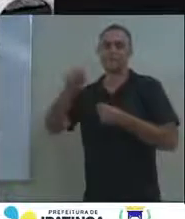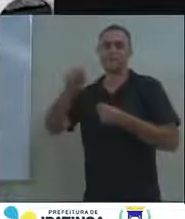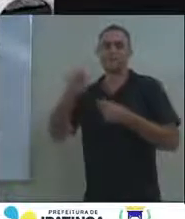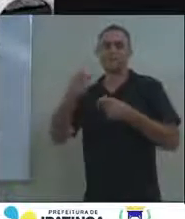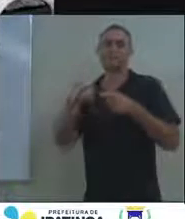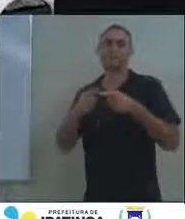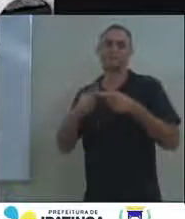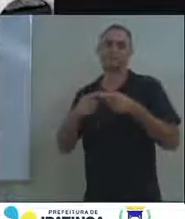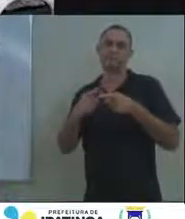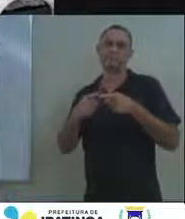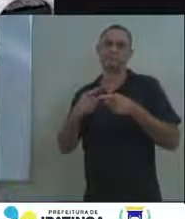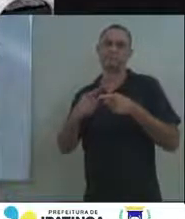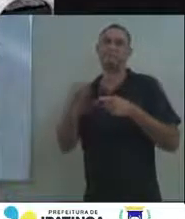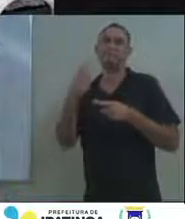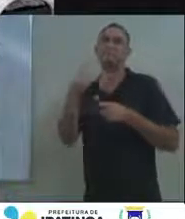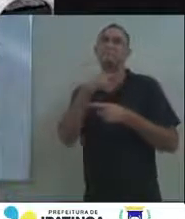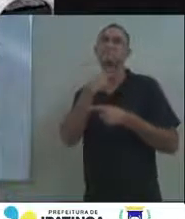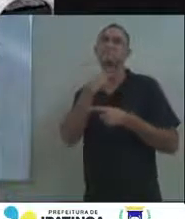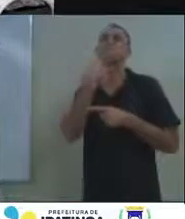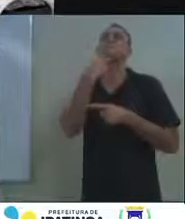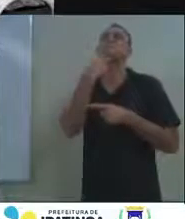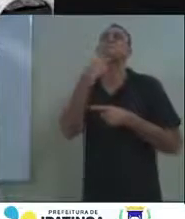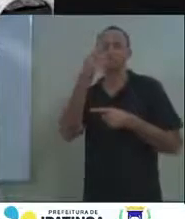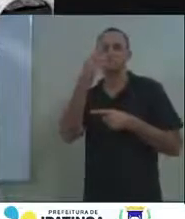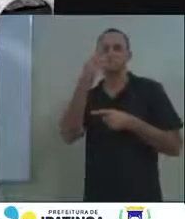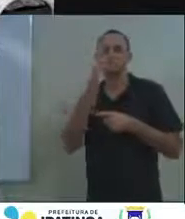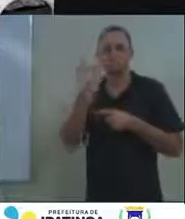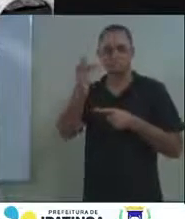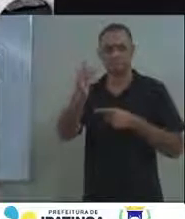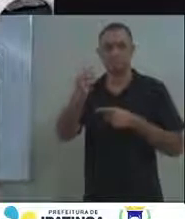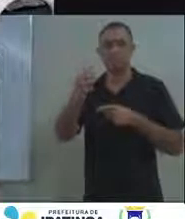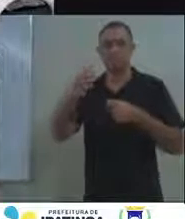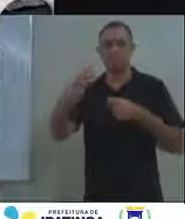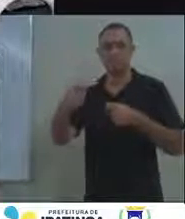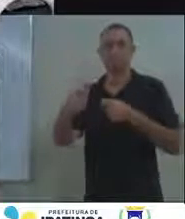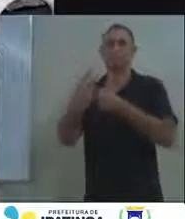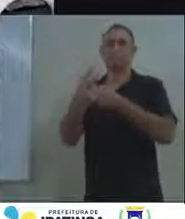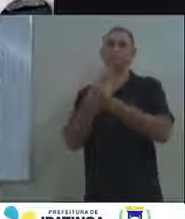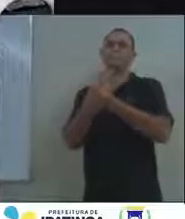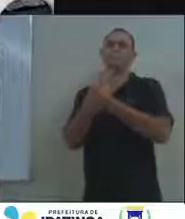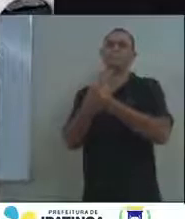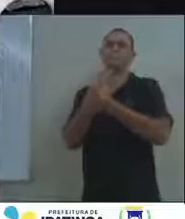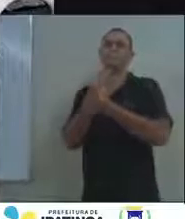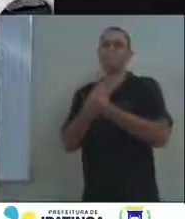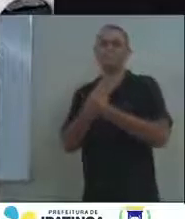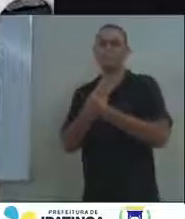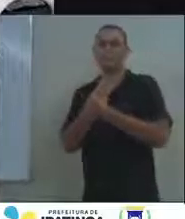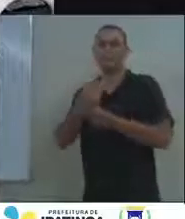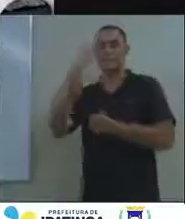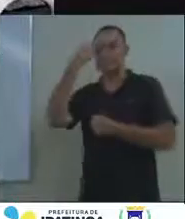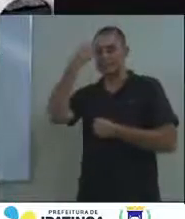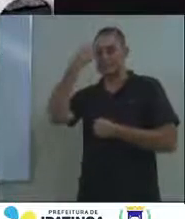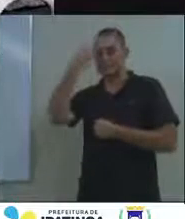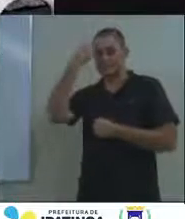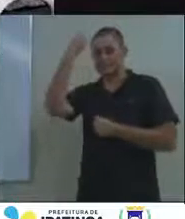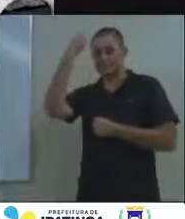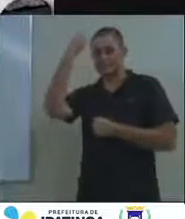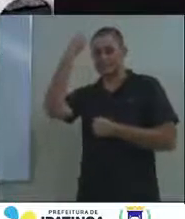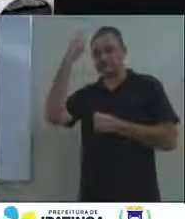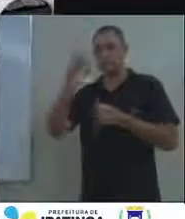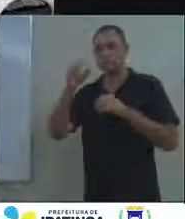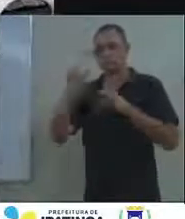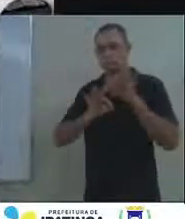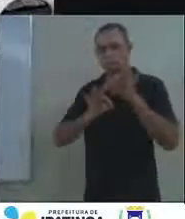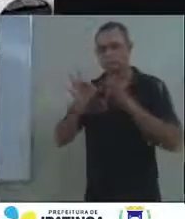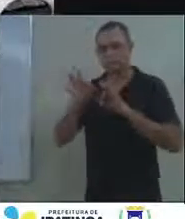com menos gravidade, mas eu preciso cuidar dessa voz, né? A ideia do programa